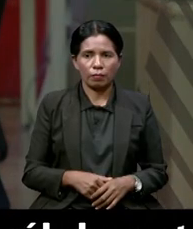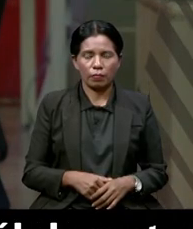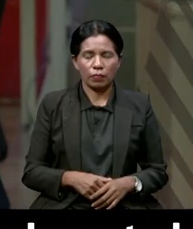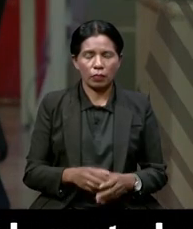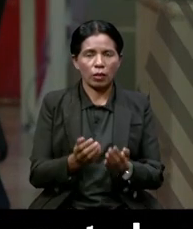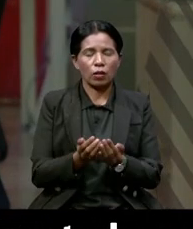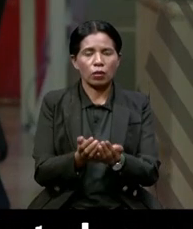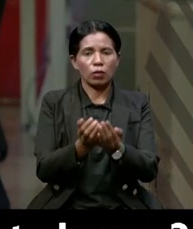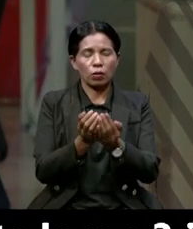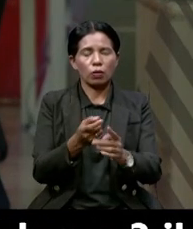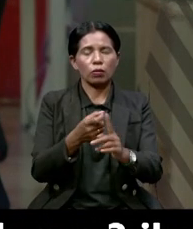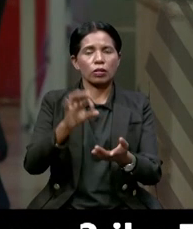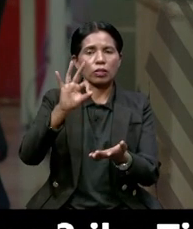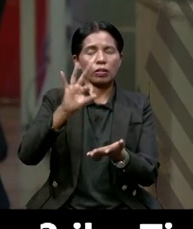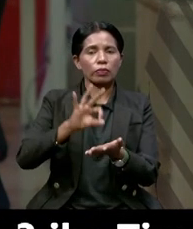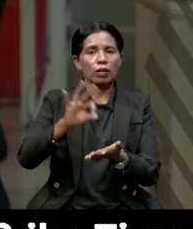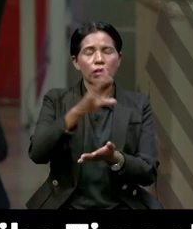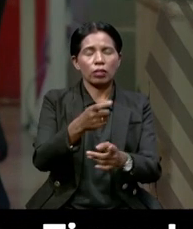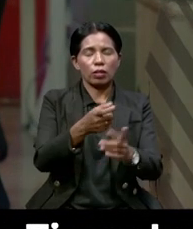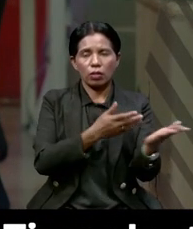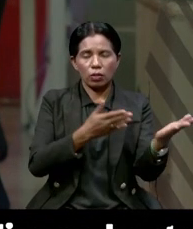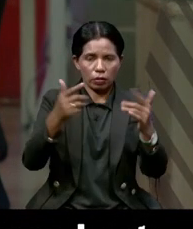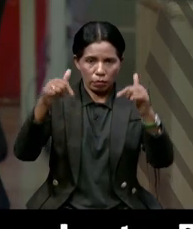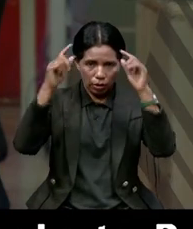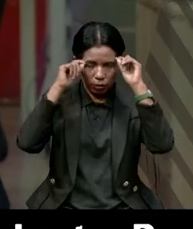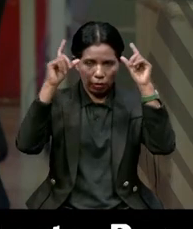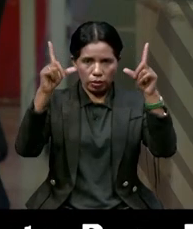husi Franca nebe tula fibra óptika to ona iha Timor-Leste.